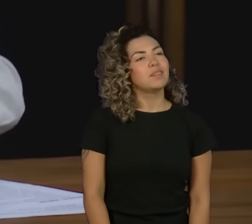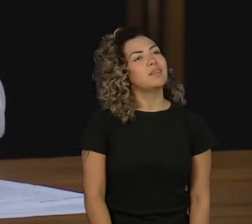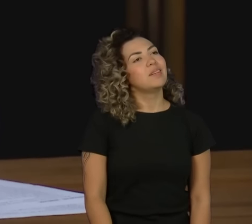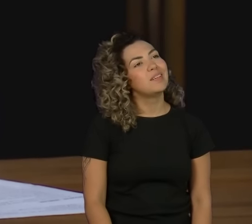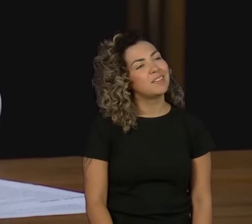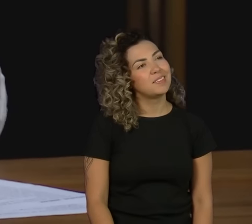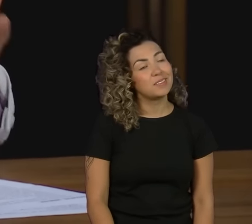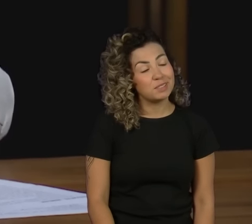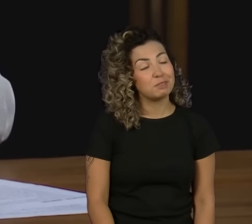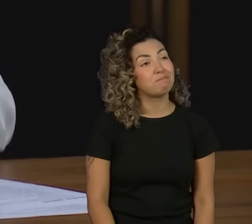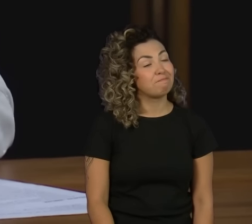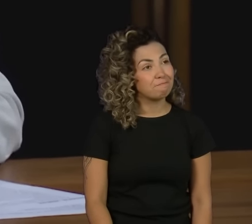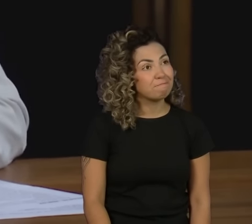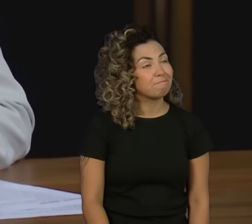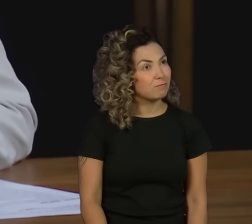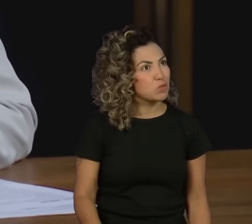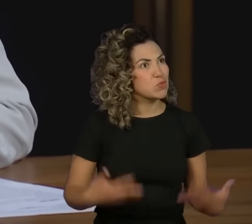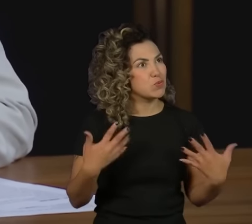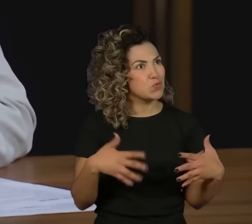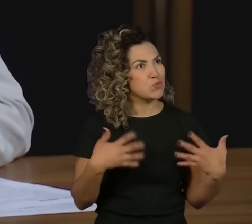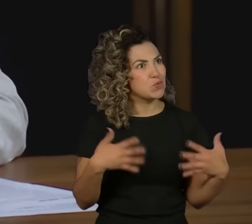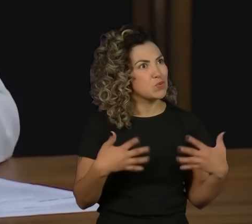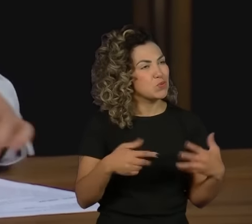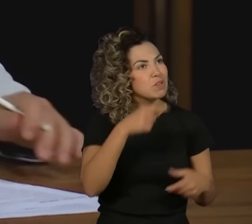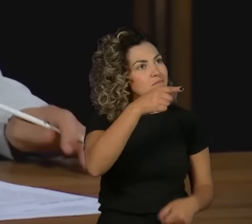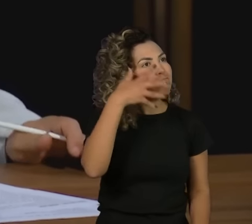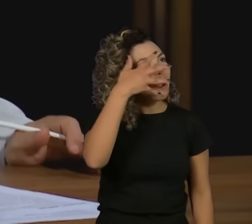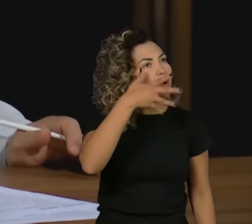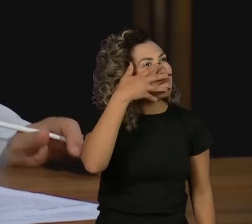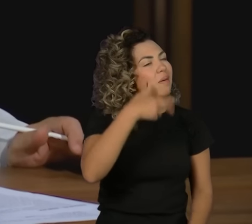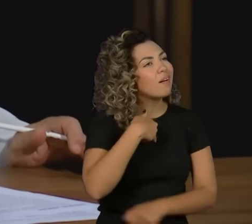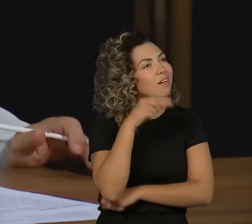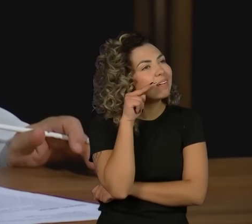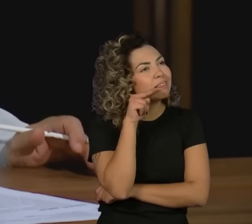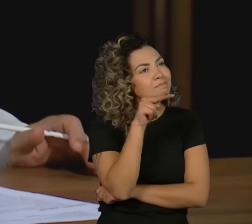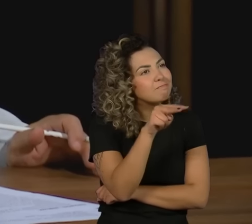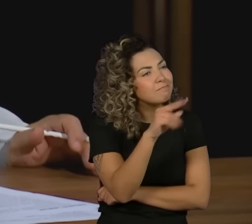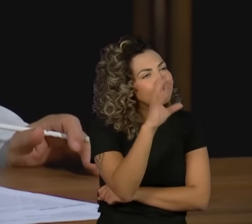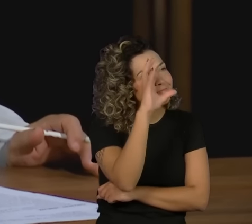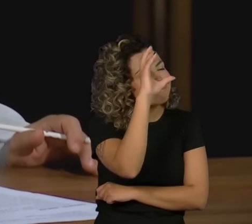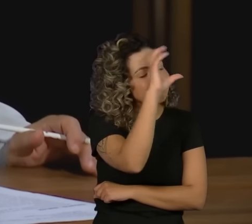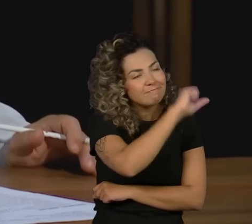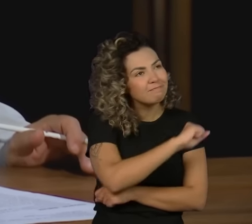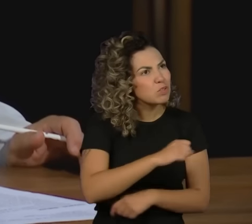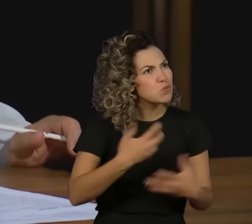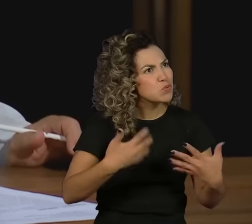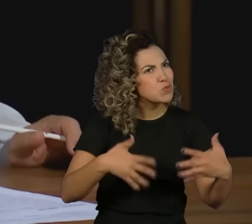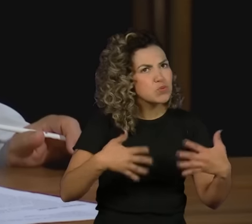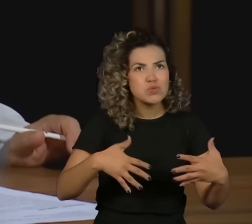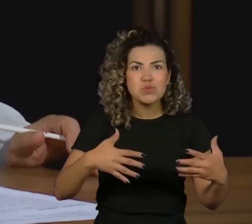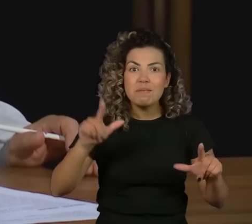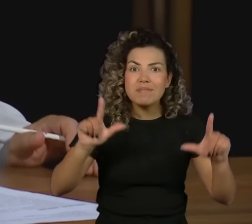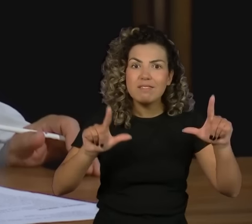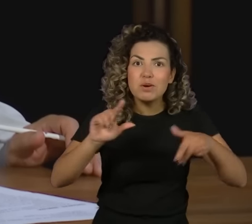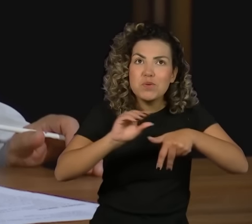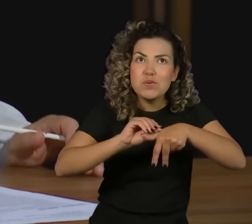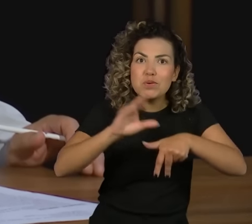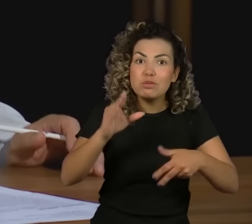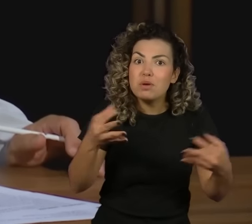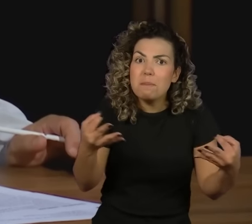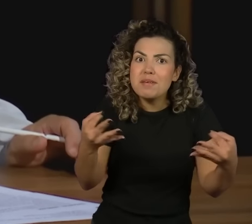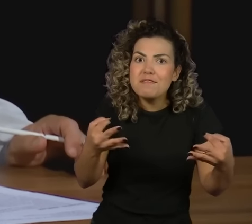Rogério, olha quantos ensinamentos você está trazendo aqui hoje na TV Cultura. É o lugar ideal para você estar aqui